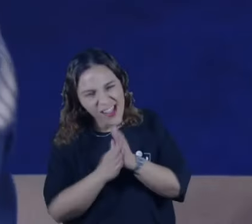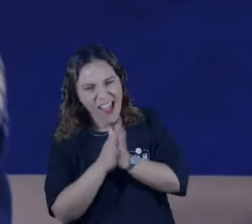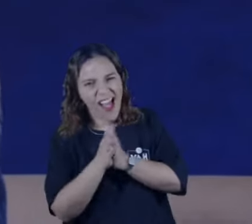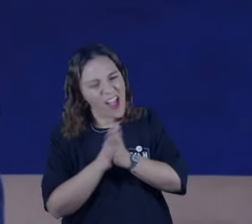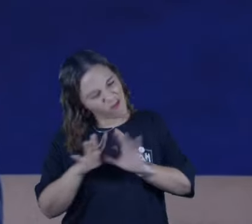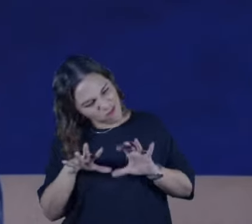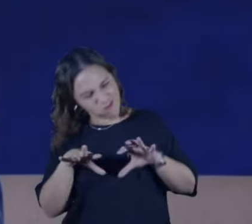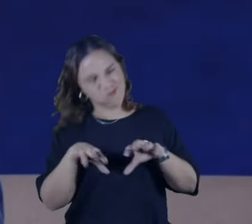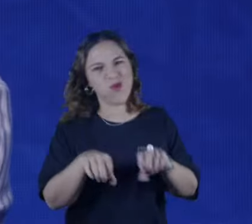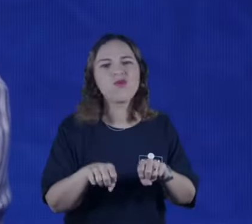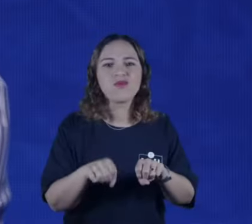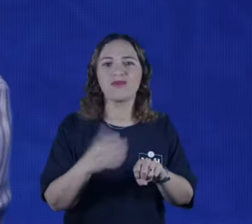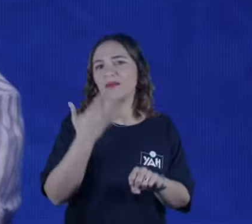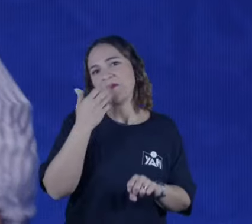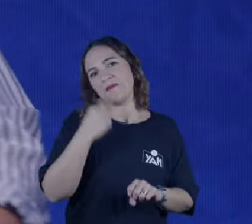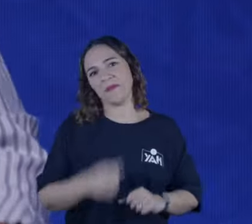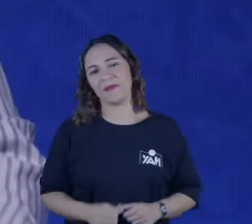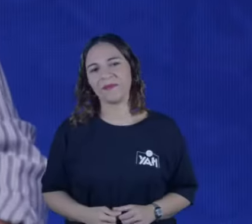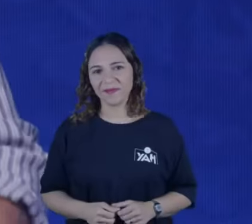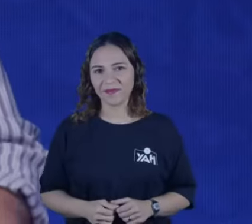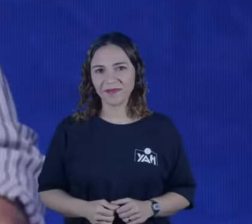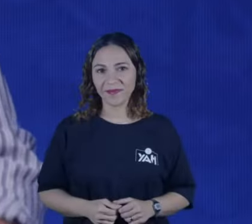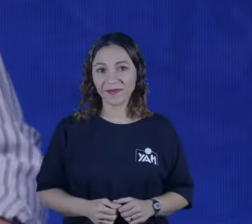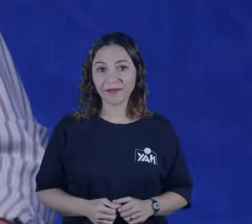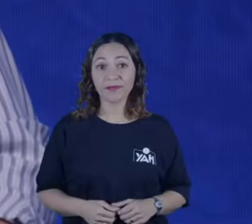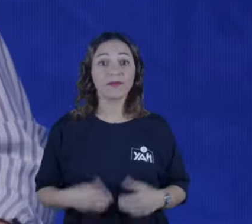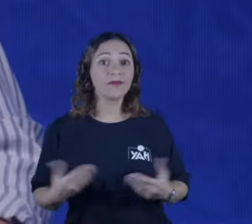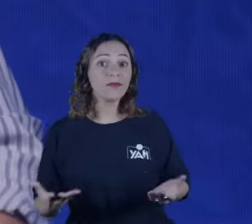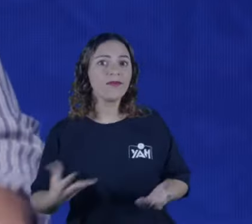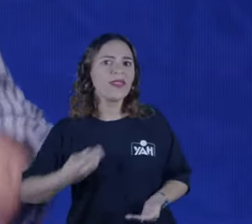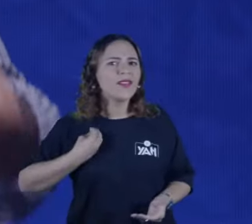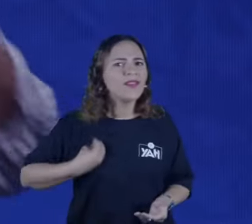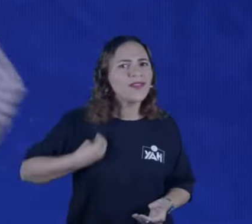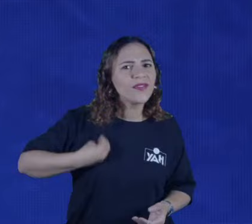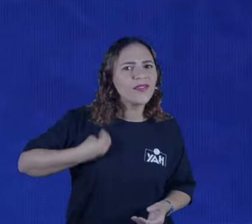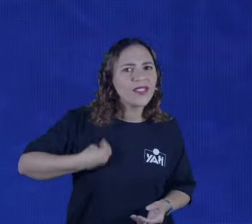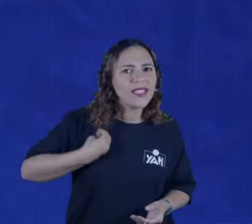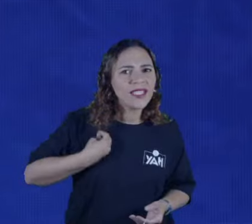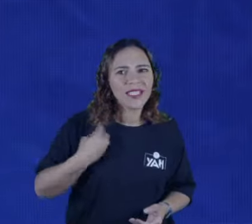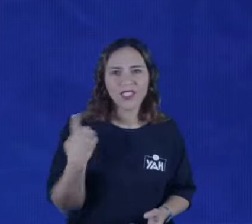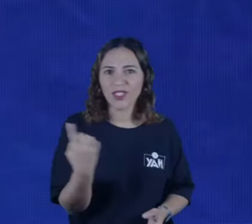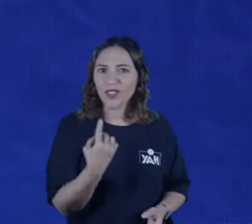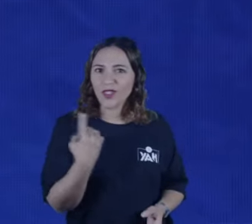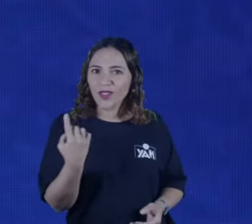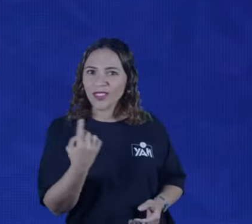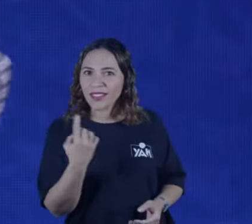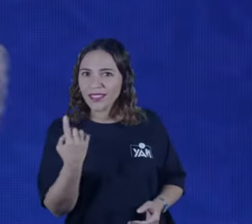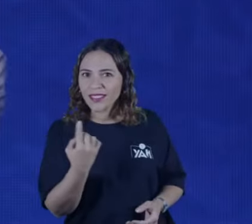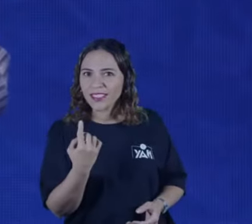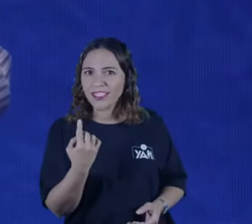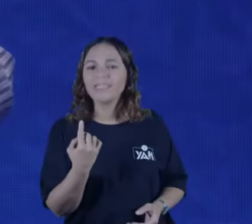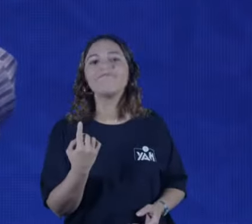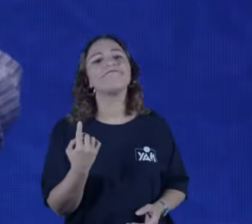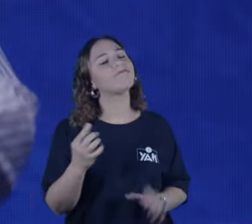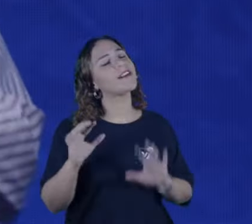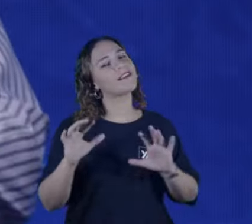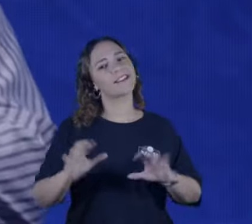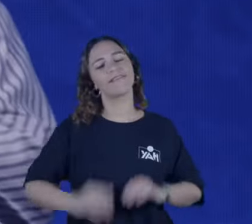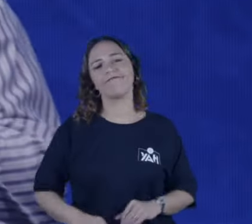jovens e mais fracos. A vida solitária é